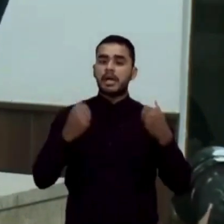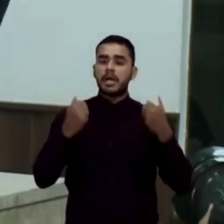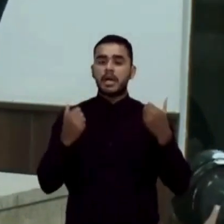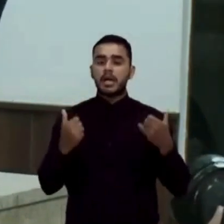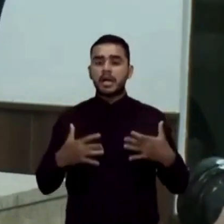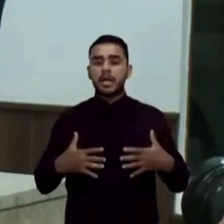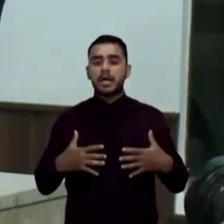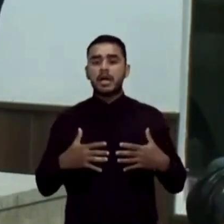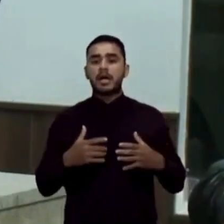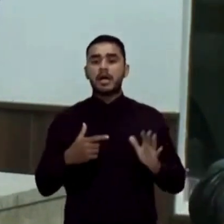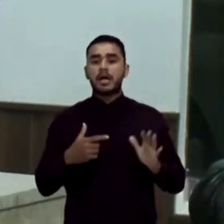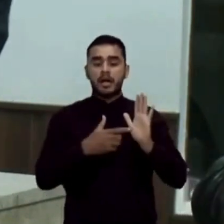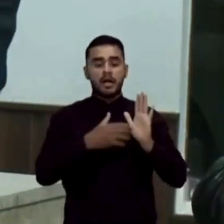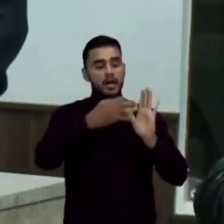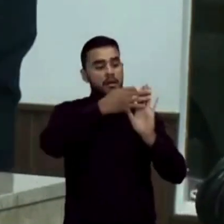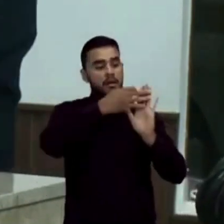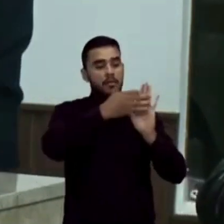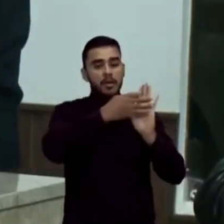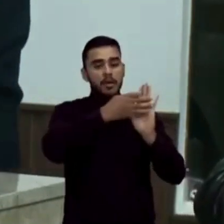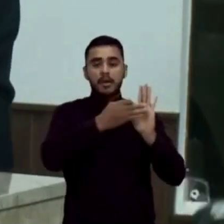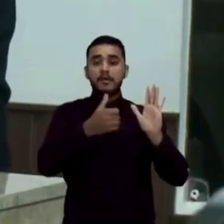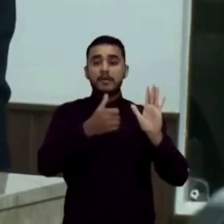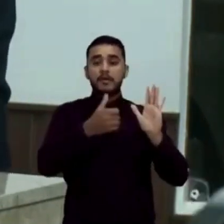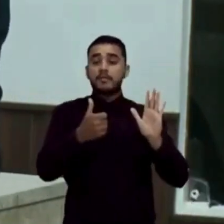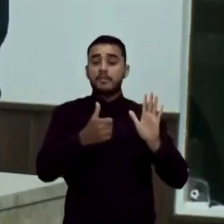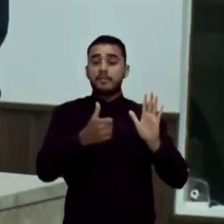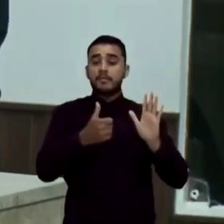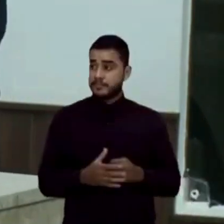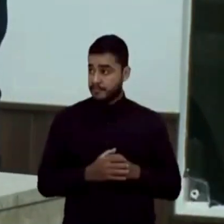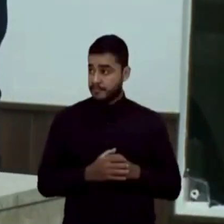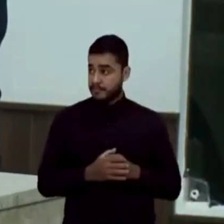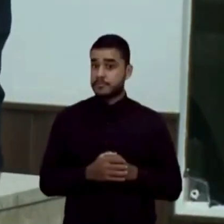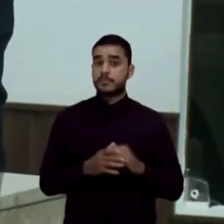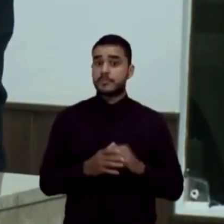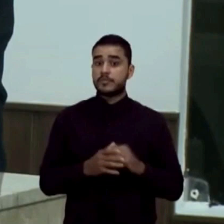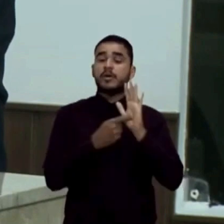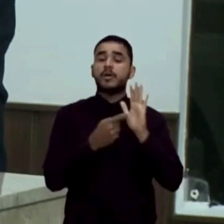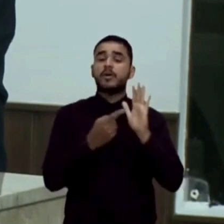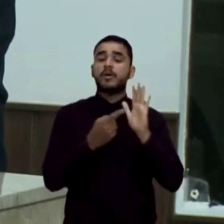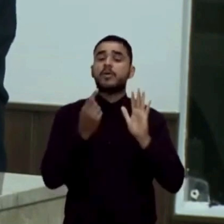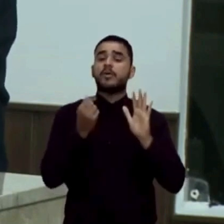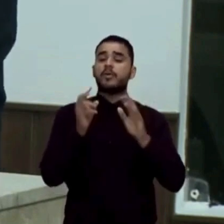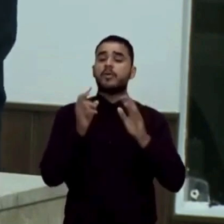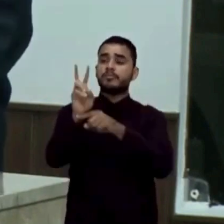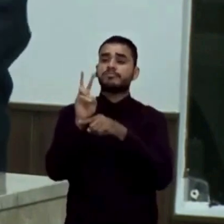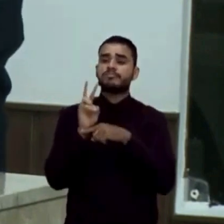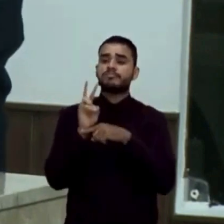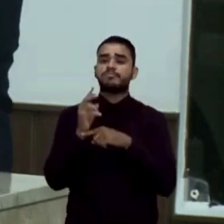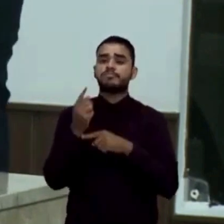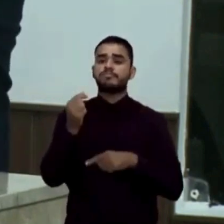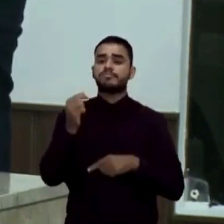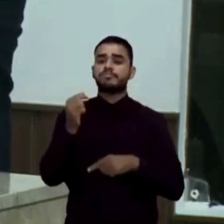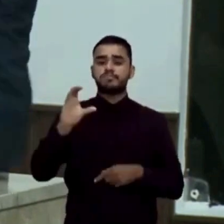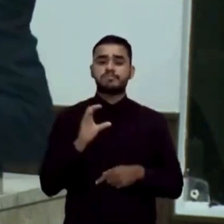aqui eu estou lendo o primeiro parágrafo. Destinado ao financiamento do âmbito de programa